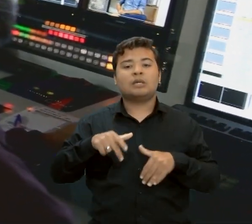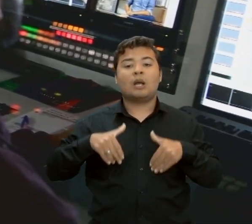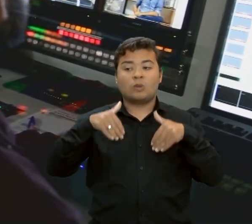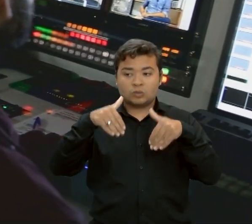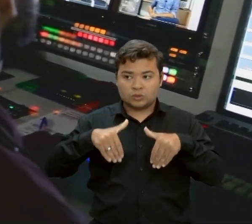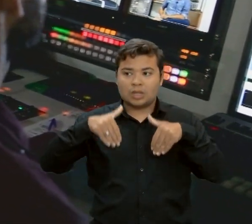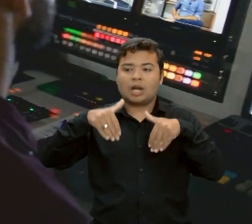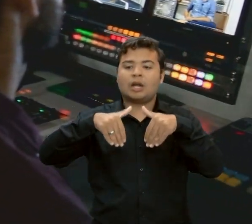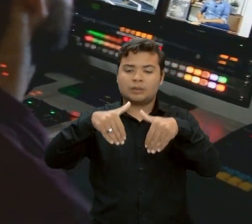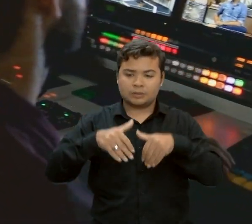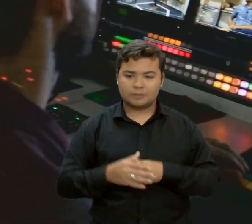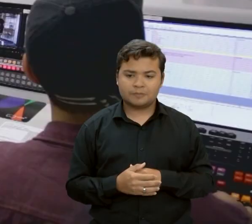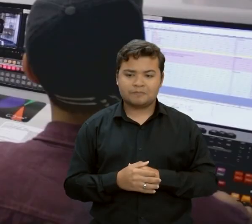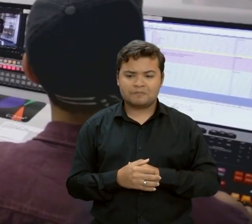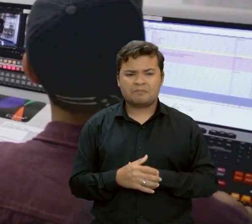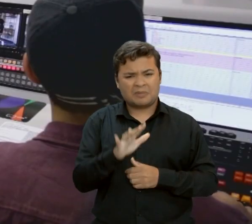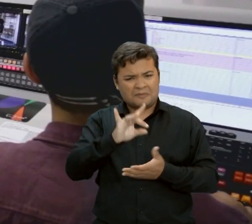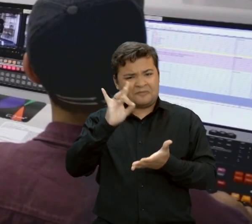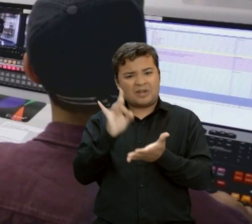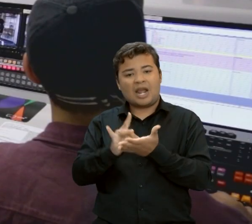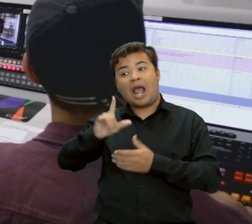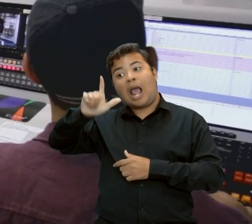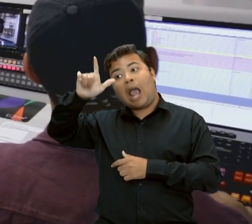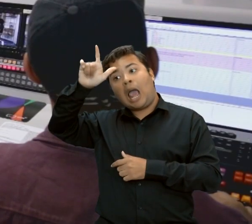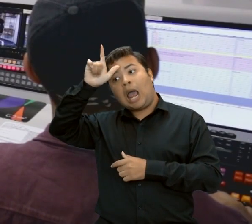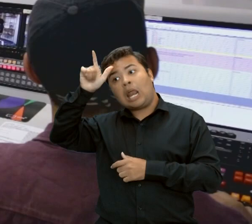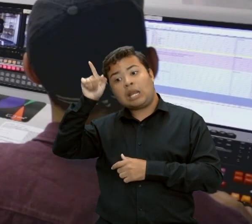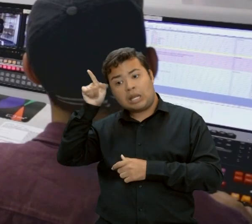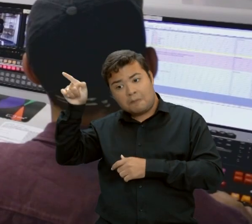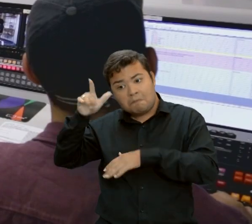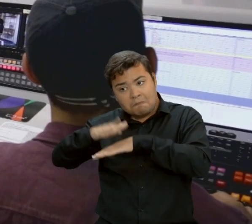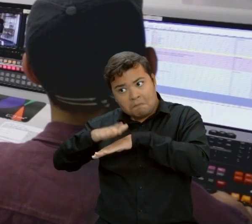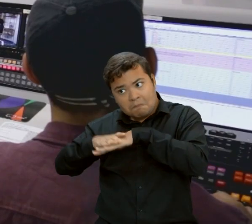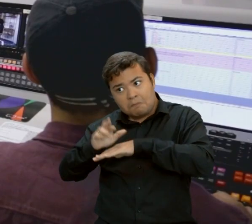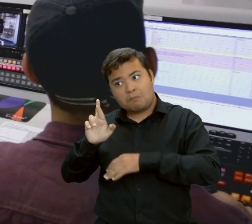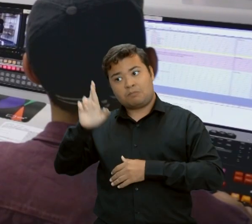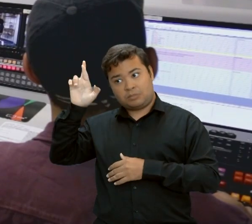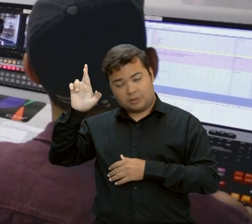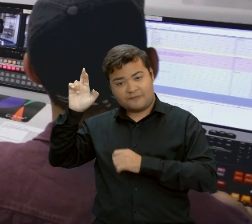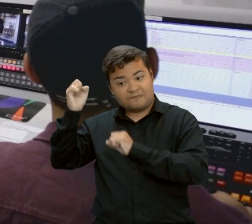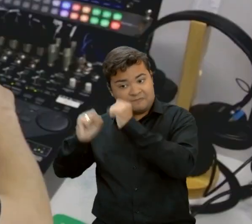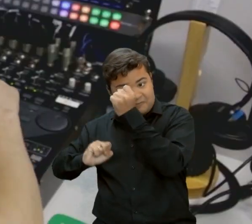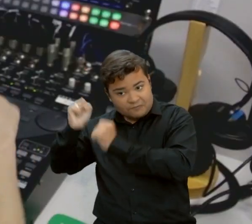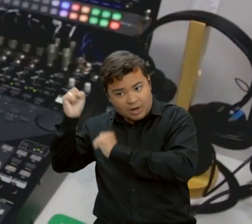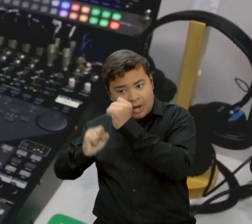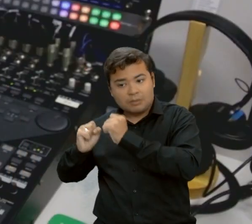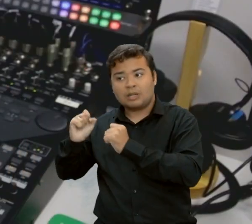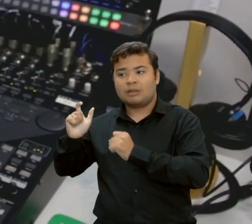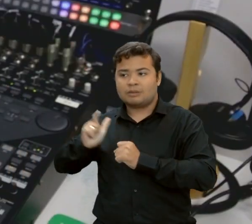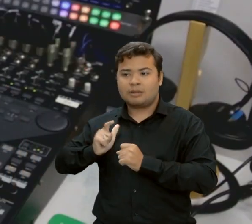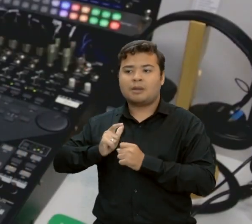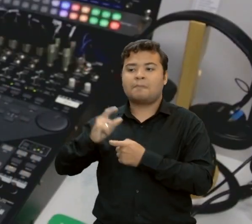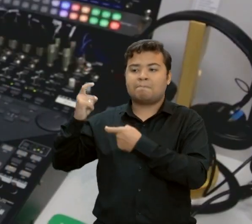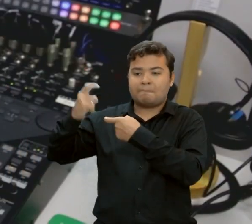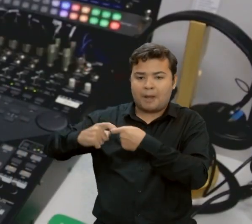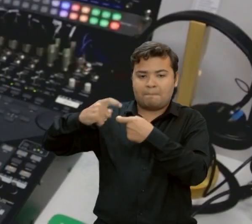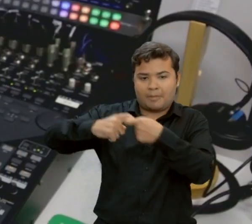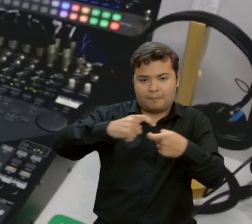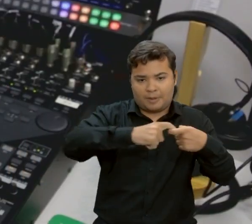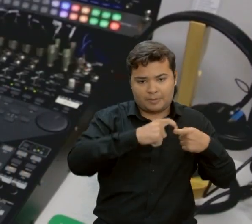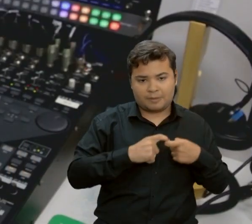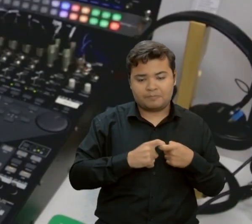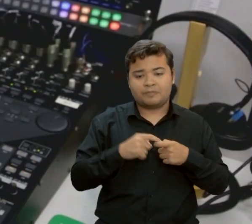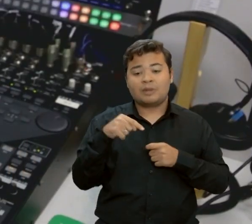verdade, o fabricante é alemão. Ele tem fábricas no Brasil e em outros países. No Brasil não fabrica antena